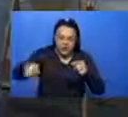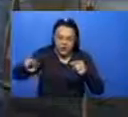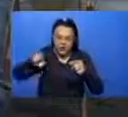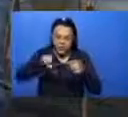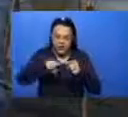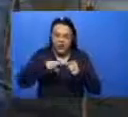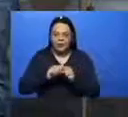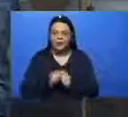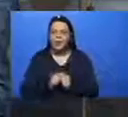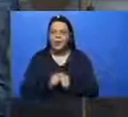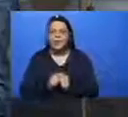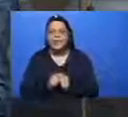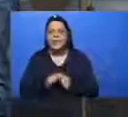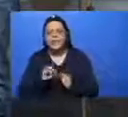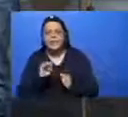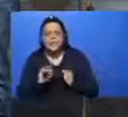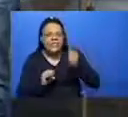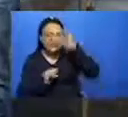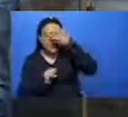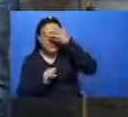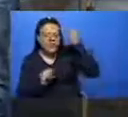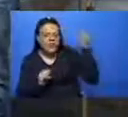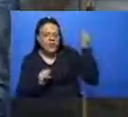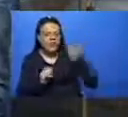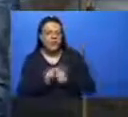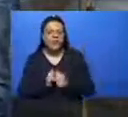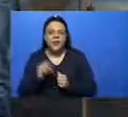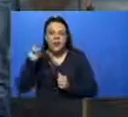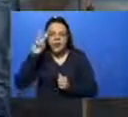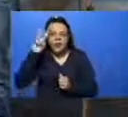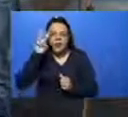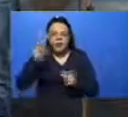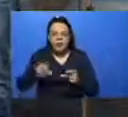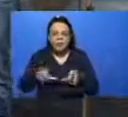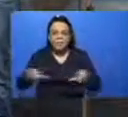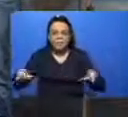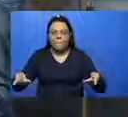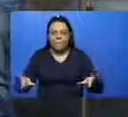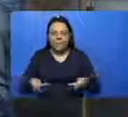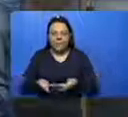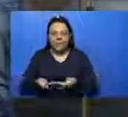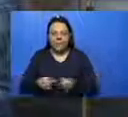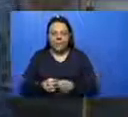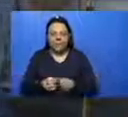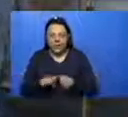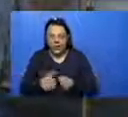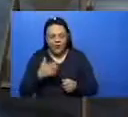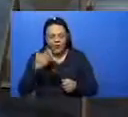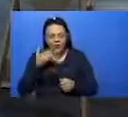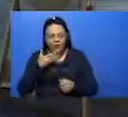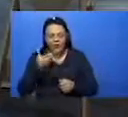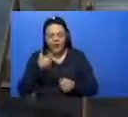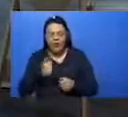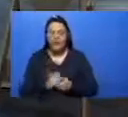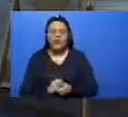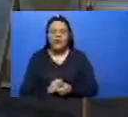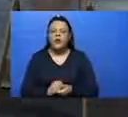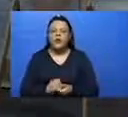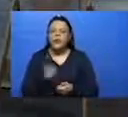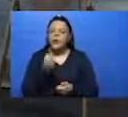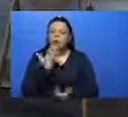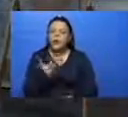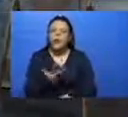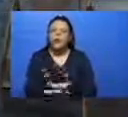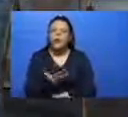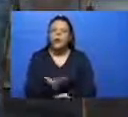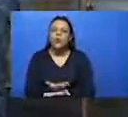o que é cada elemento aqui? Lembra da pizza, que não tem como errar, ok? Tenham um bom estudo em